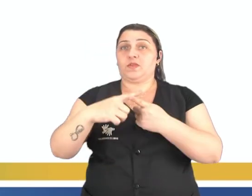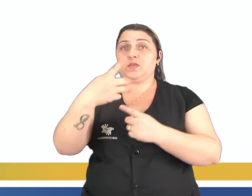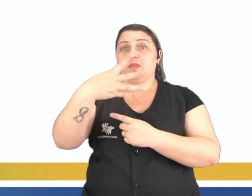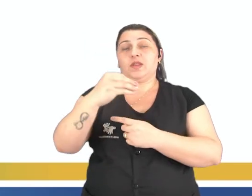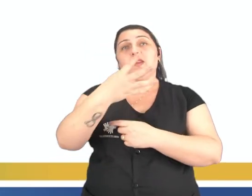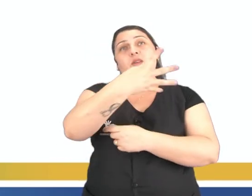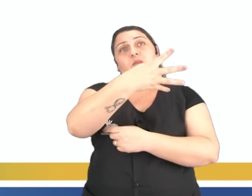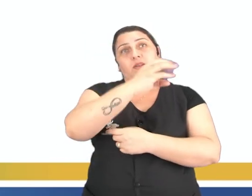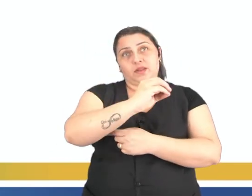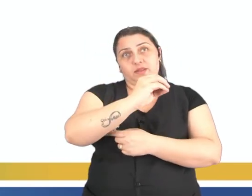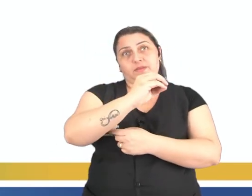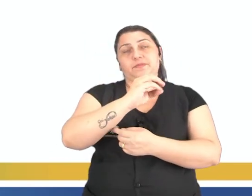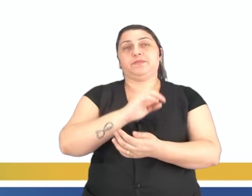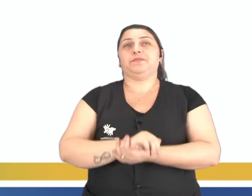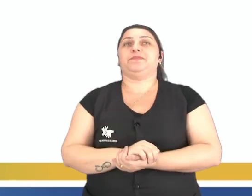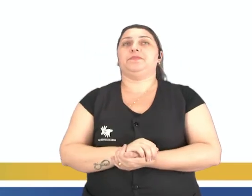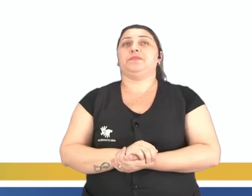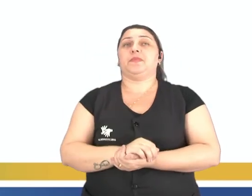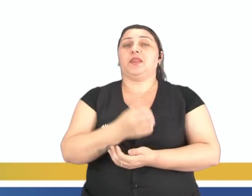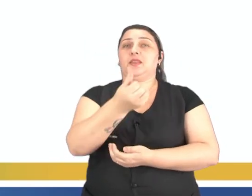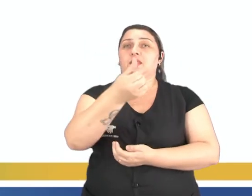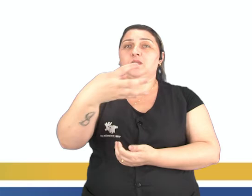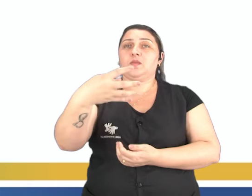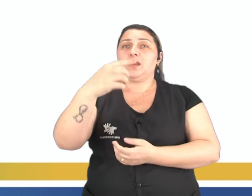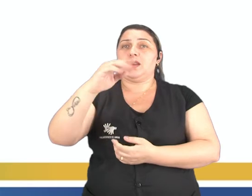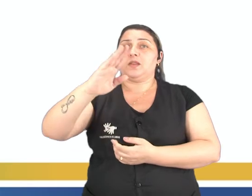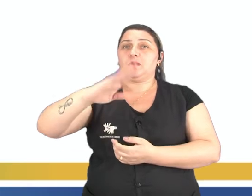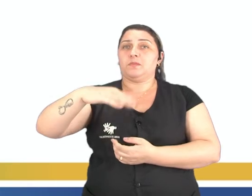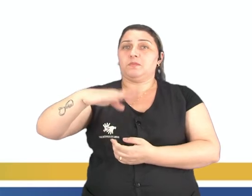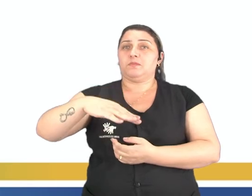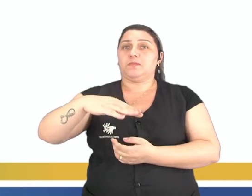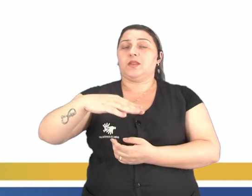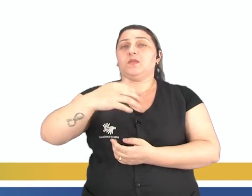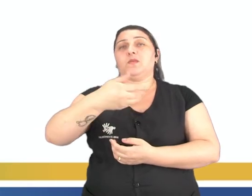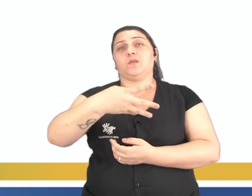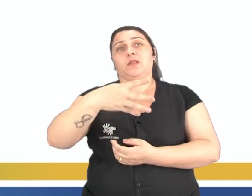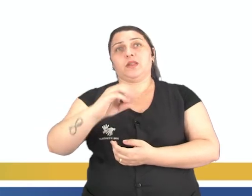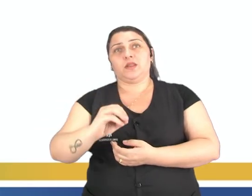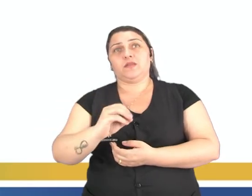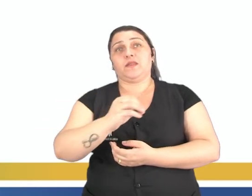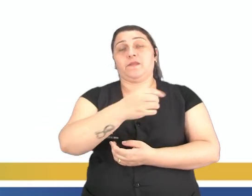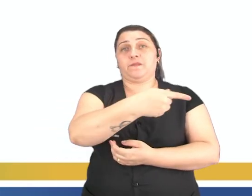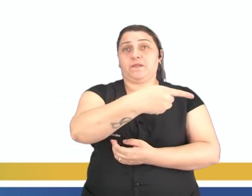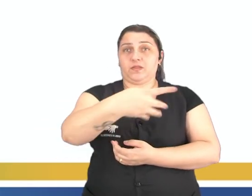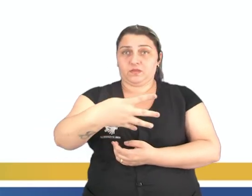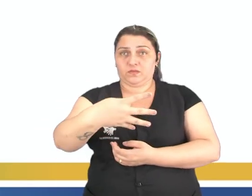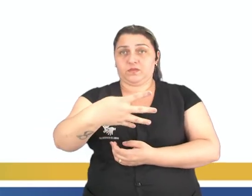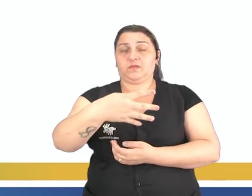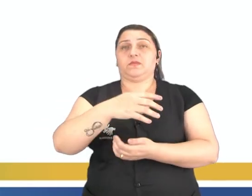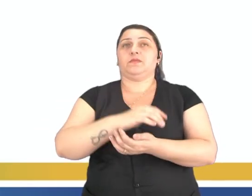vezes 40, 40. Fazendo essa subtração de 64 menos 40, nós vamos ter